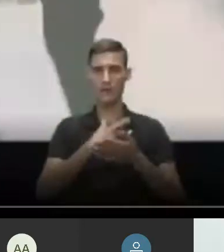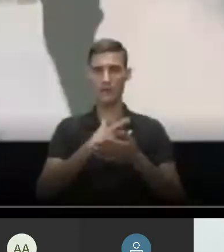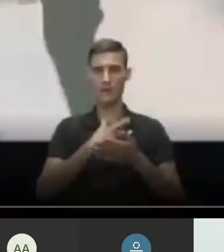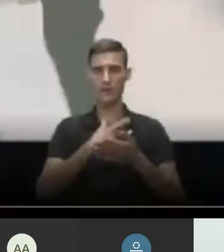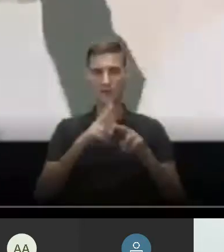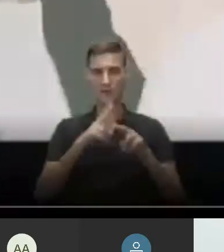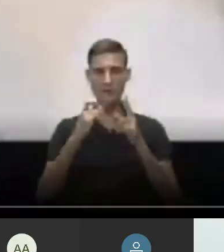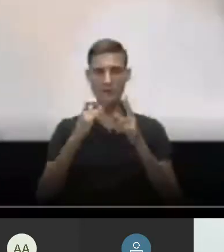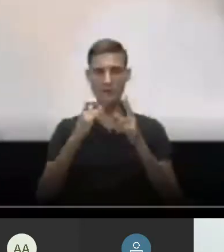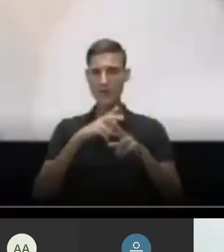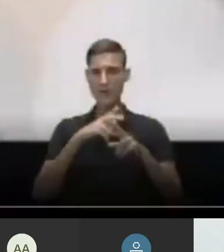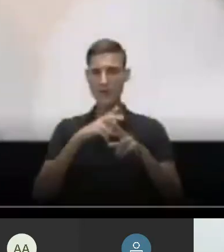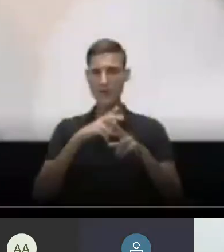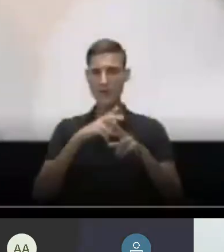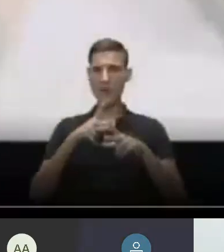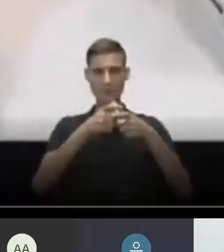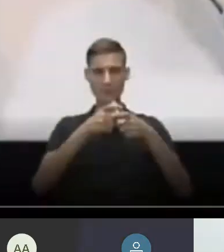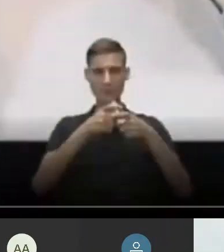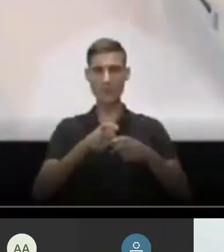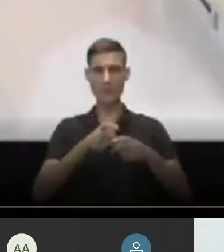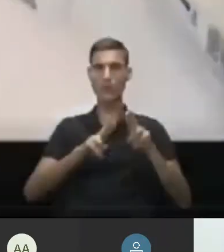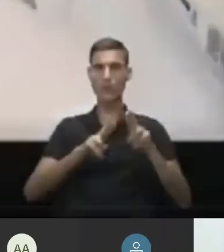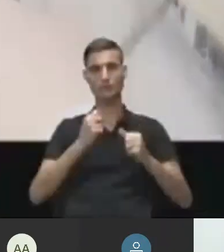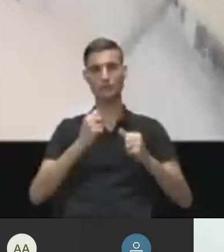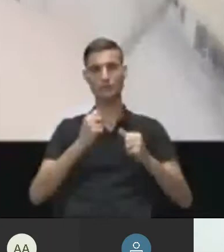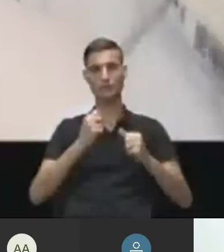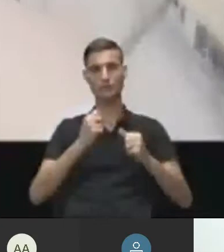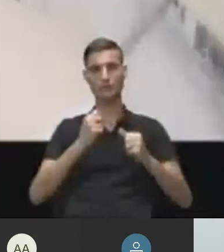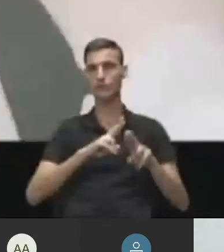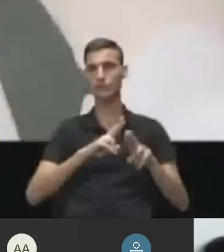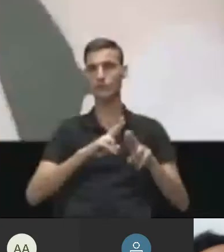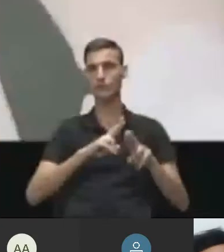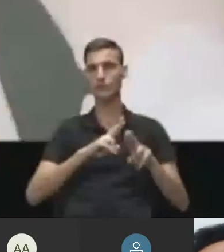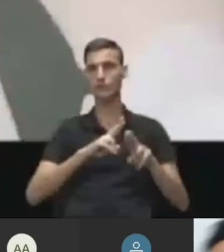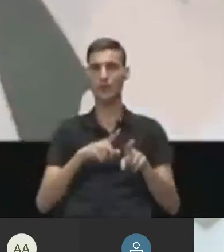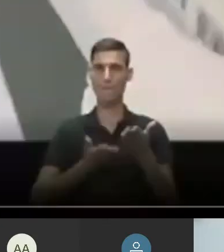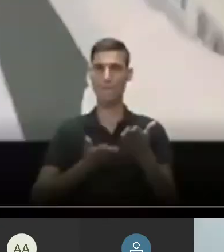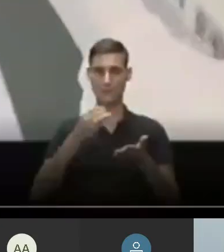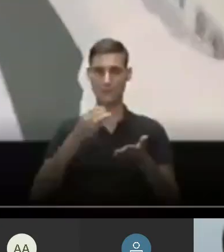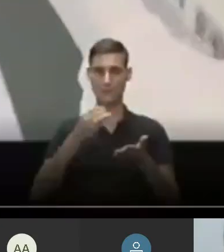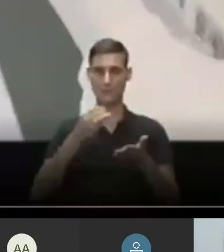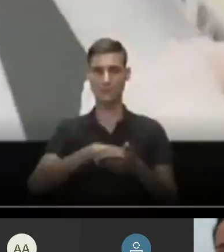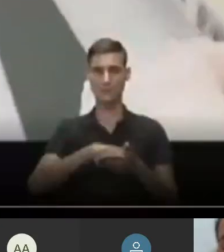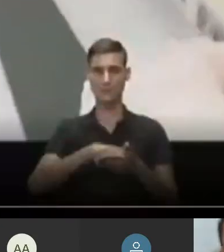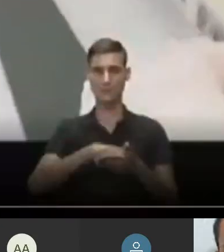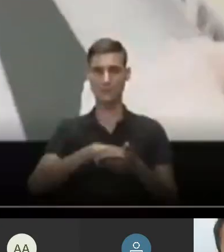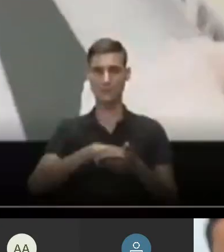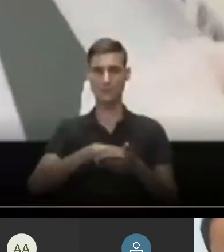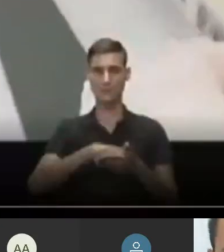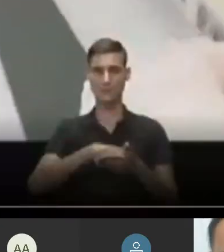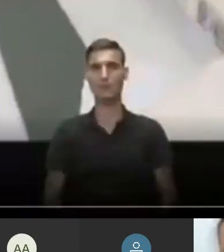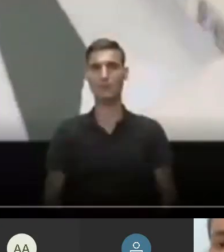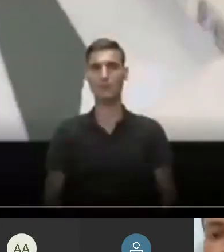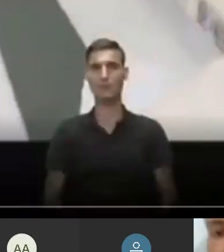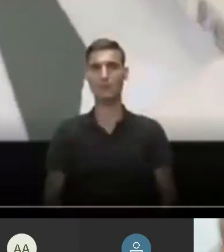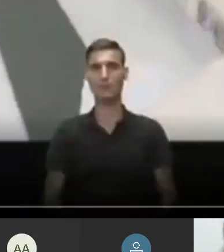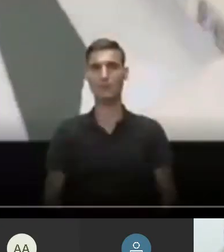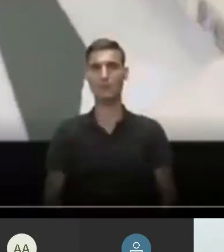Apareceu. Beleza. Pronto, é isso aí. A gente está pesando. A gente vai